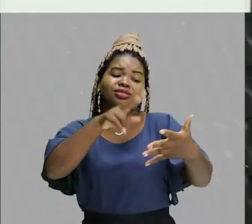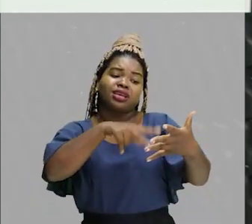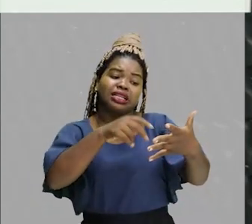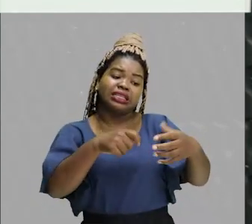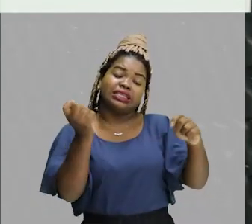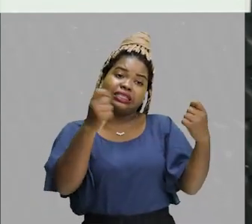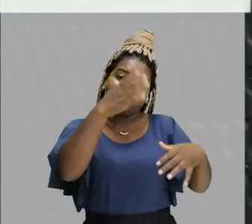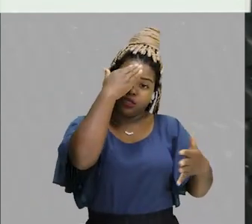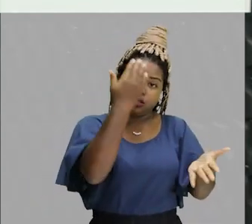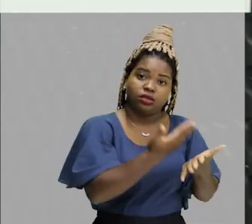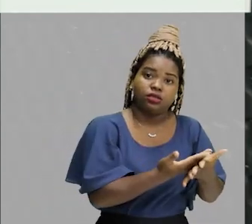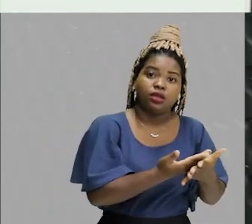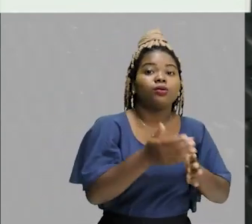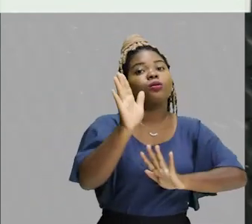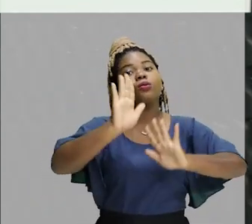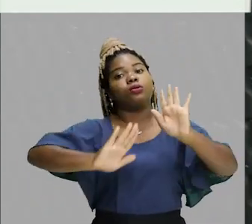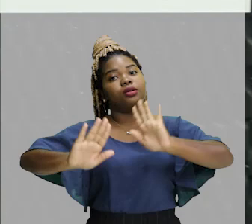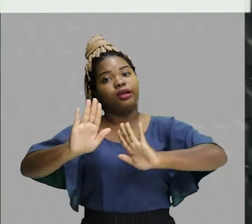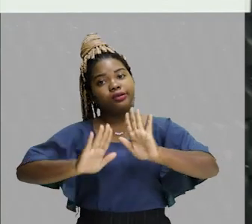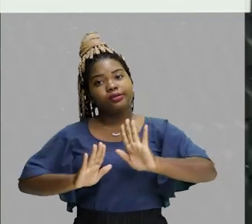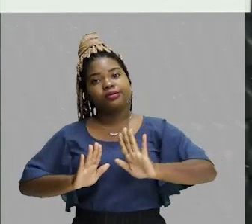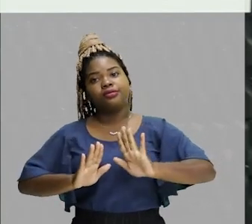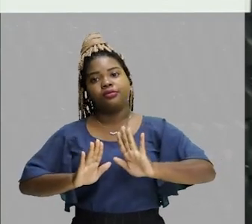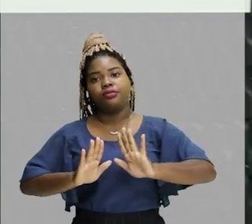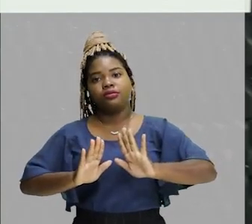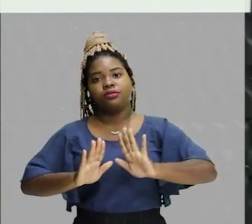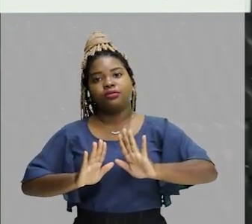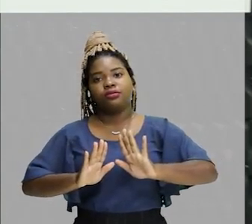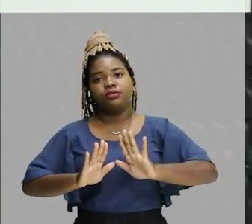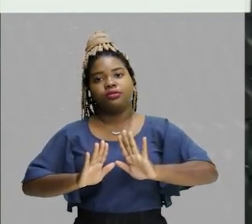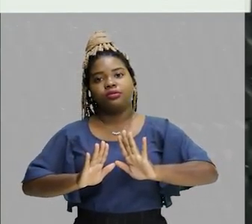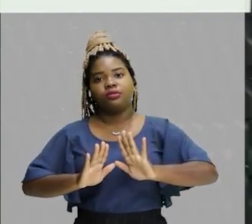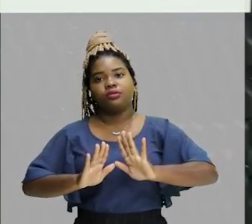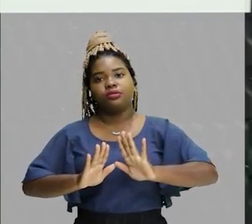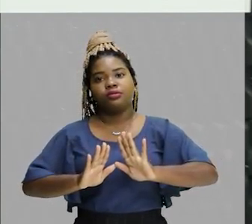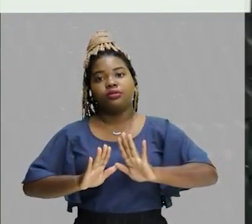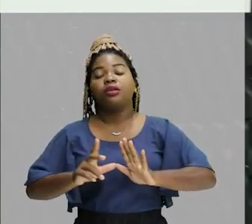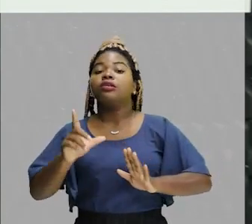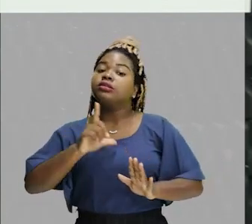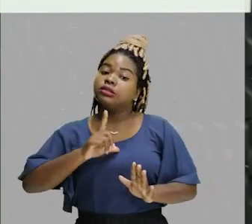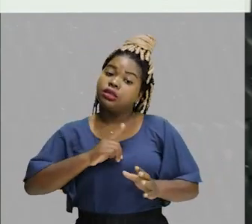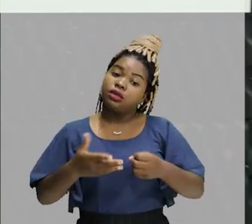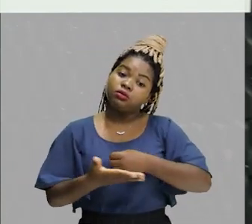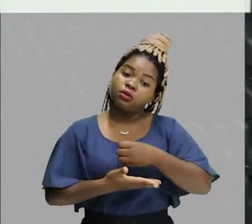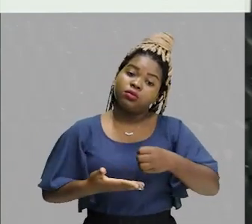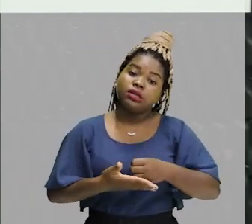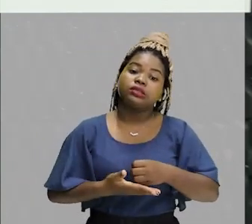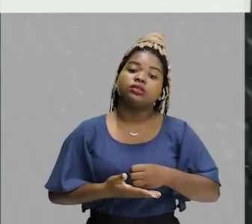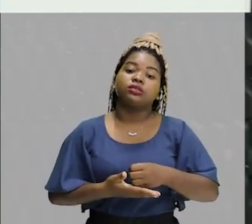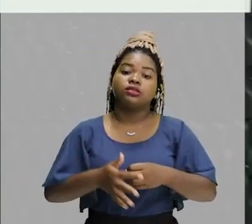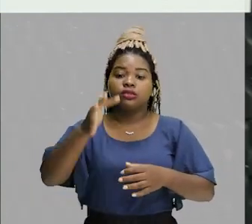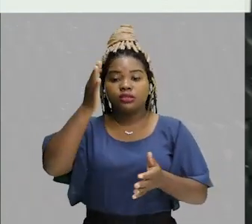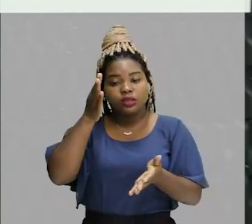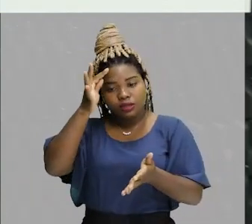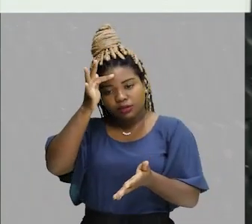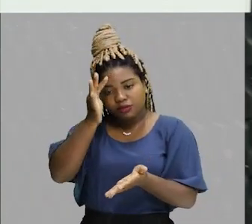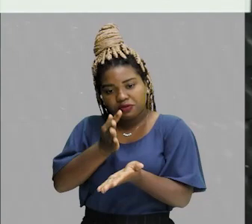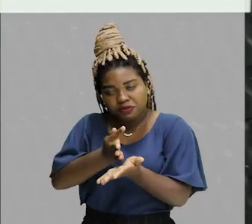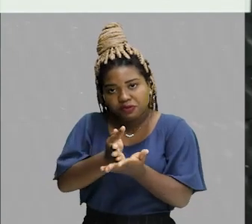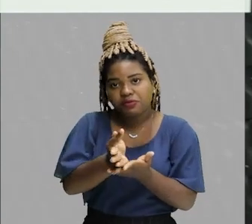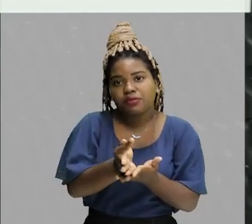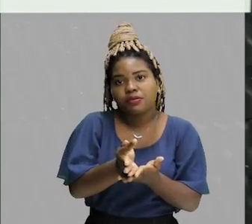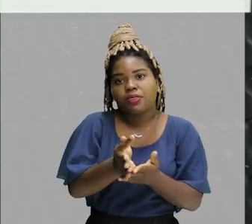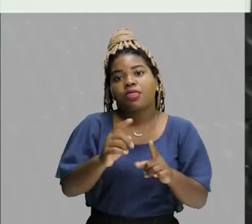confiável. Cuidado. Ela tem a sua base de confiabilidade, mas nós precisamos observar se